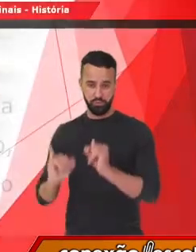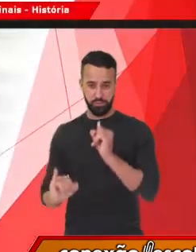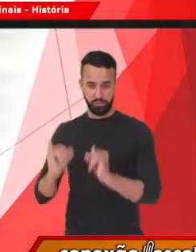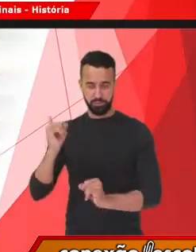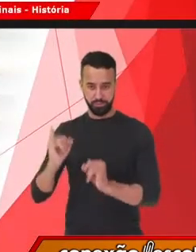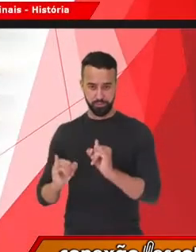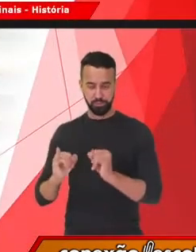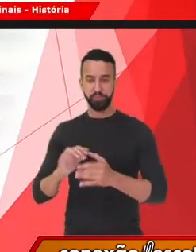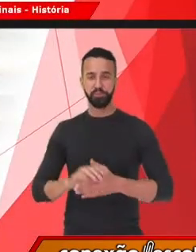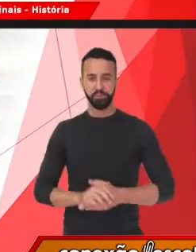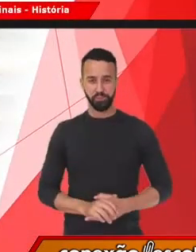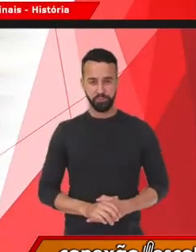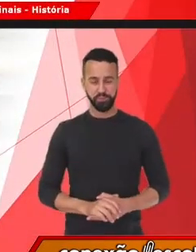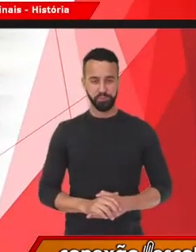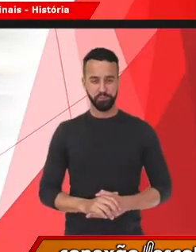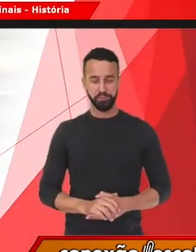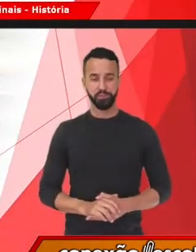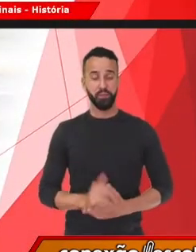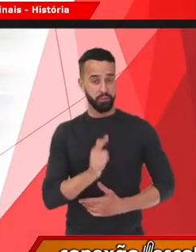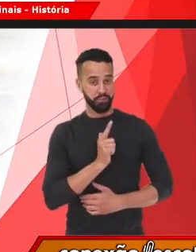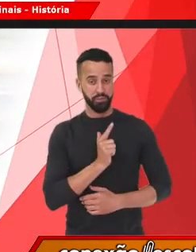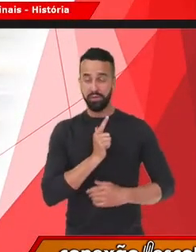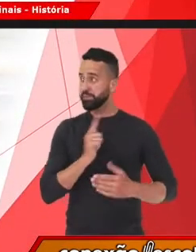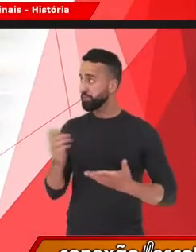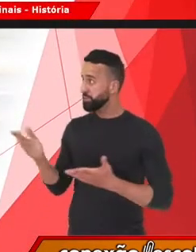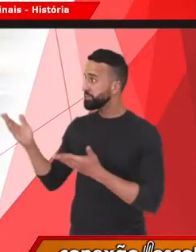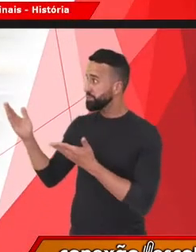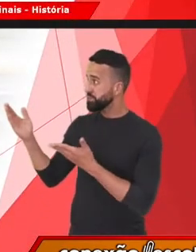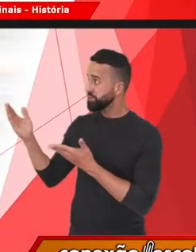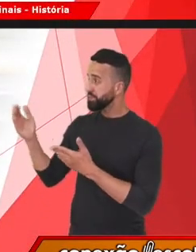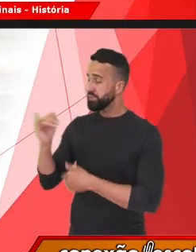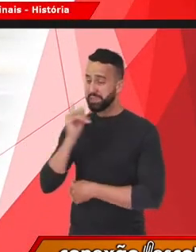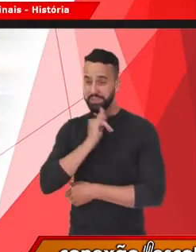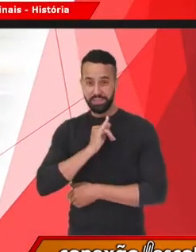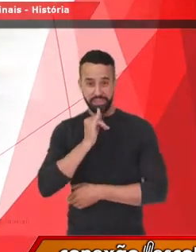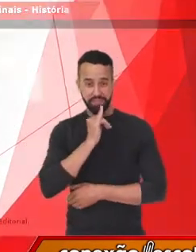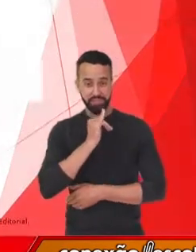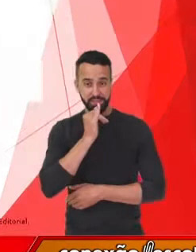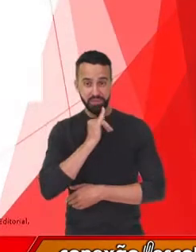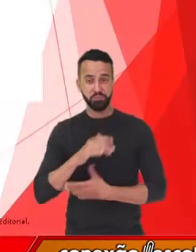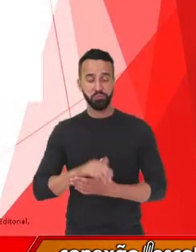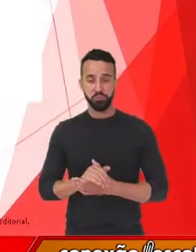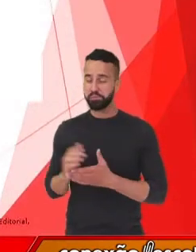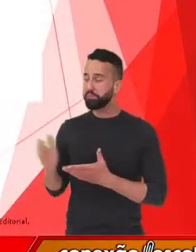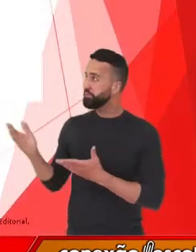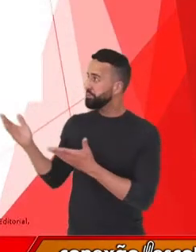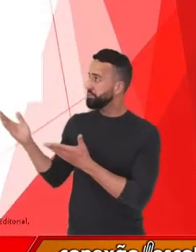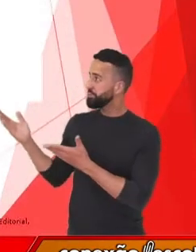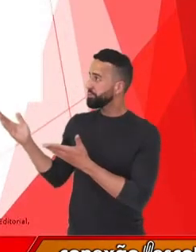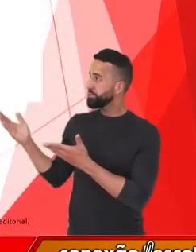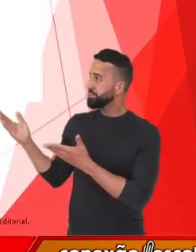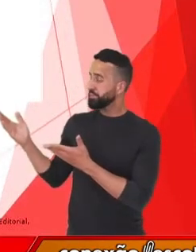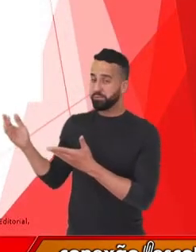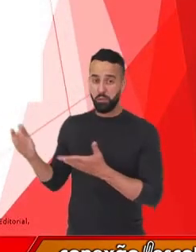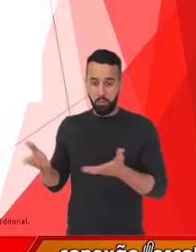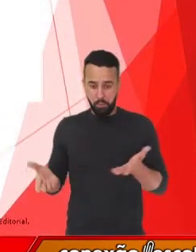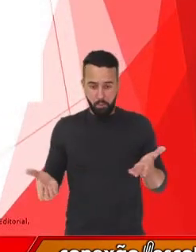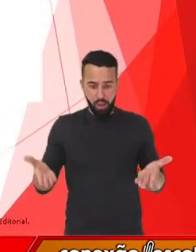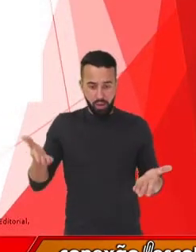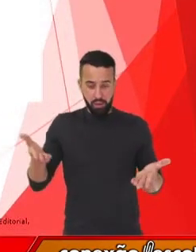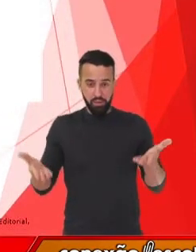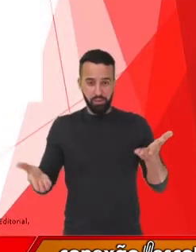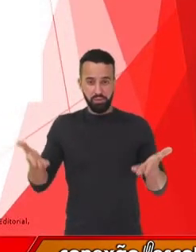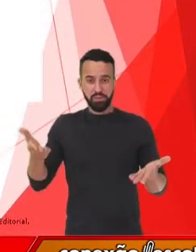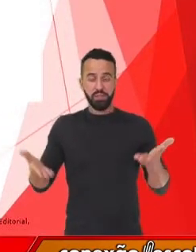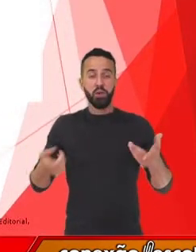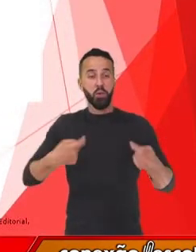industrialista. Eu trouxe para vocês um exemplo de um gráfico para mostrar o que é uma balança